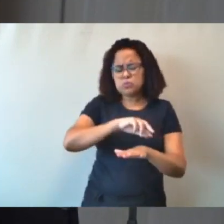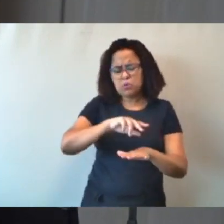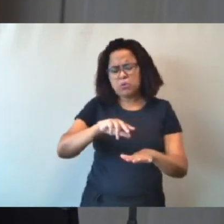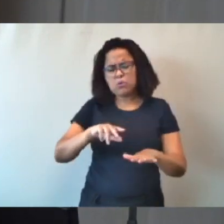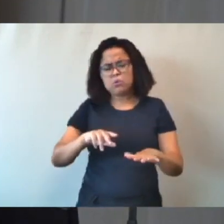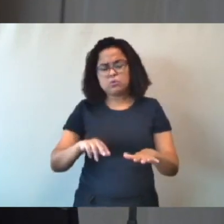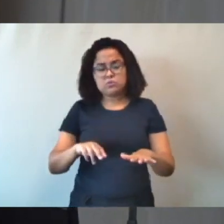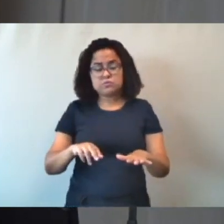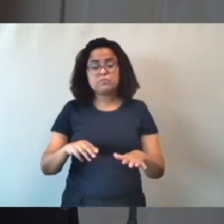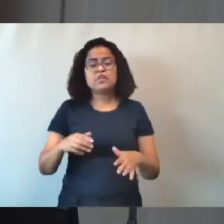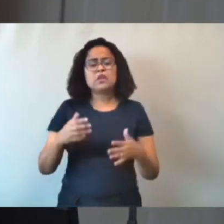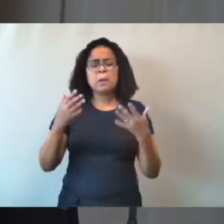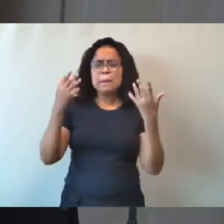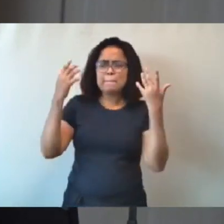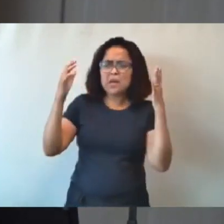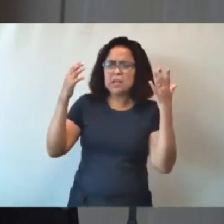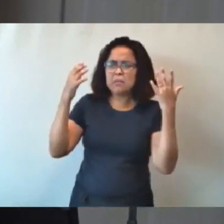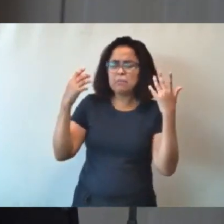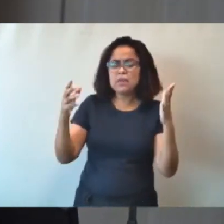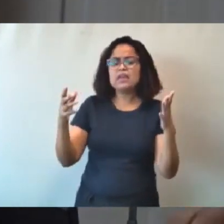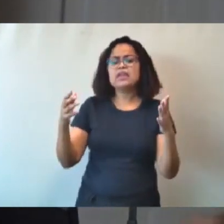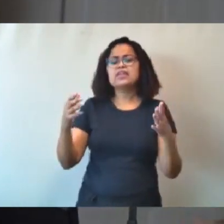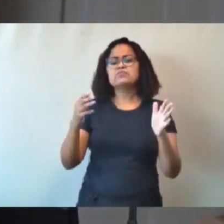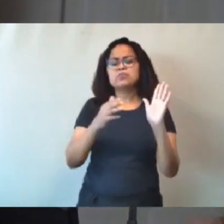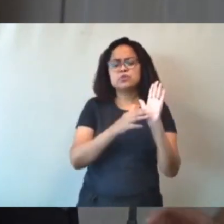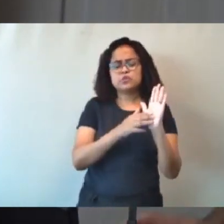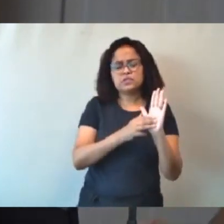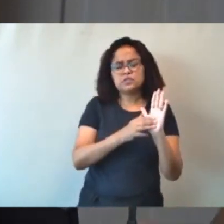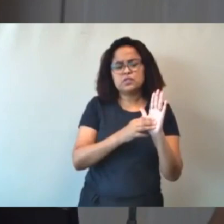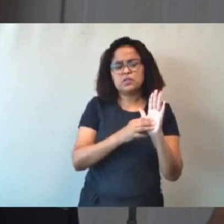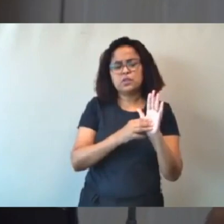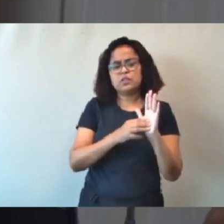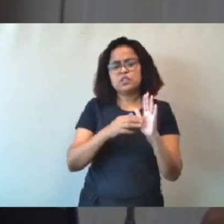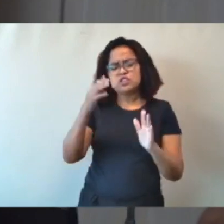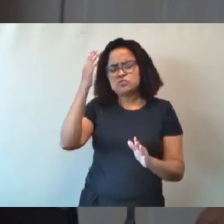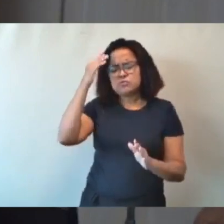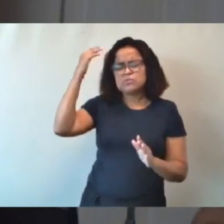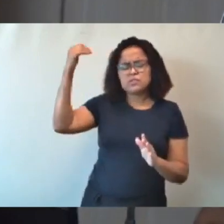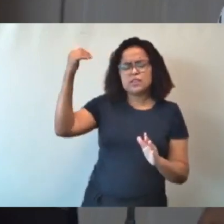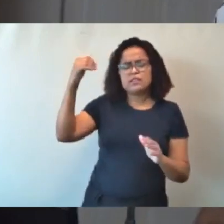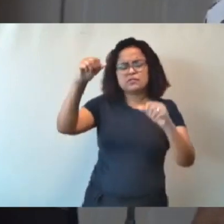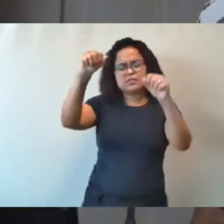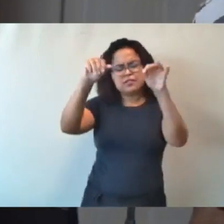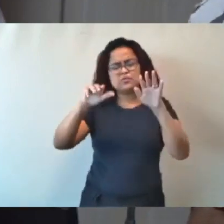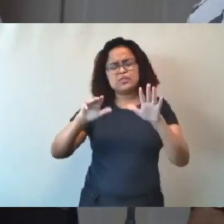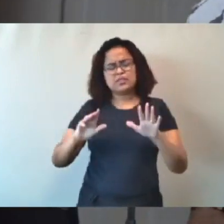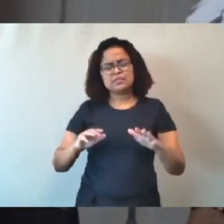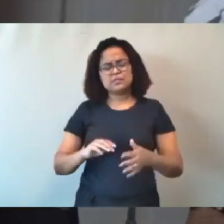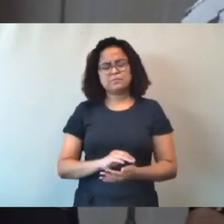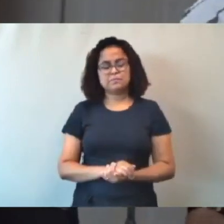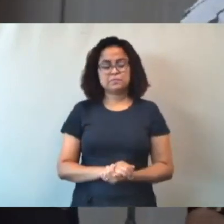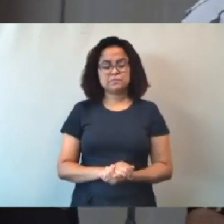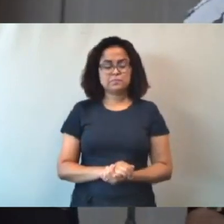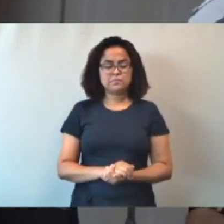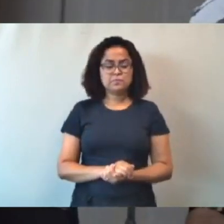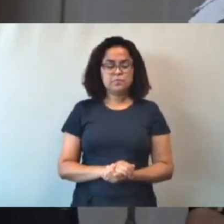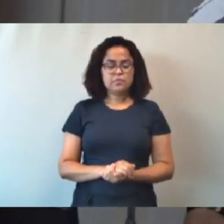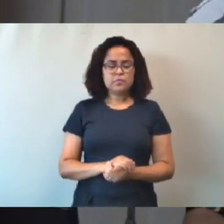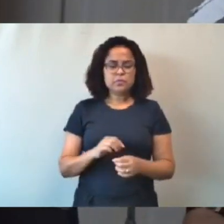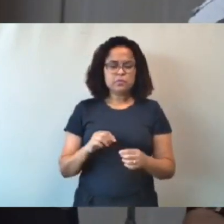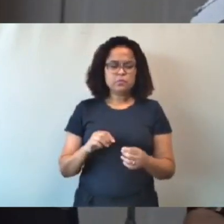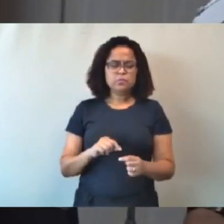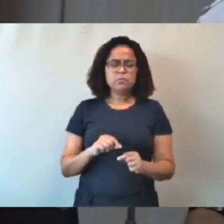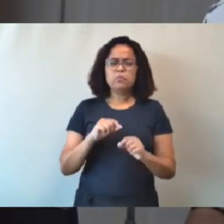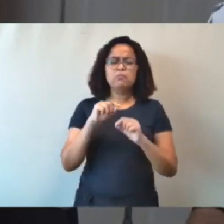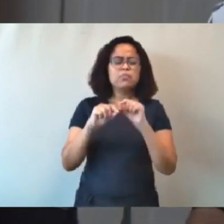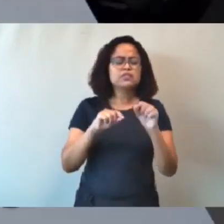e desejo sucesso na audiência pública. Obrigado, vereador. Mais algum vereador quer fazer consideração? Vereador Wesley,